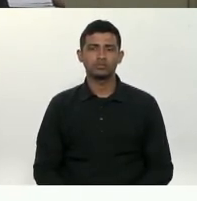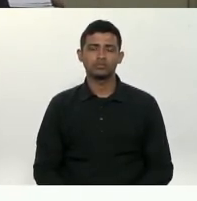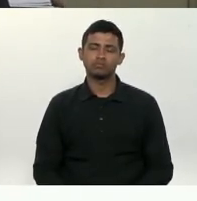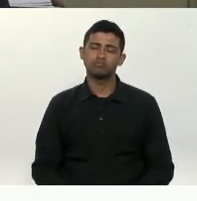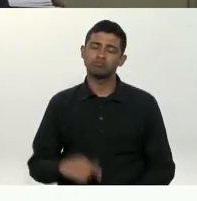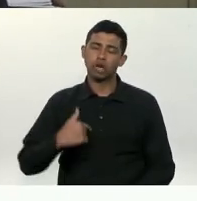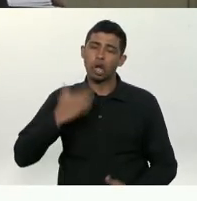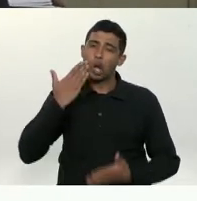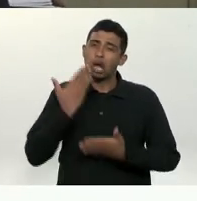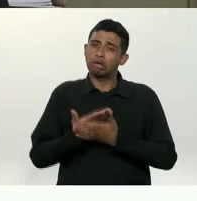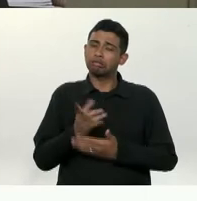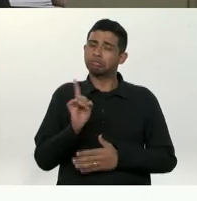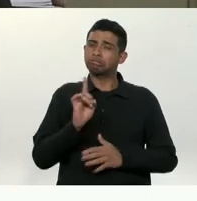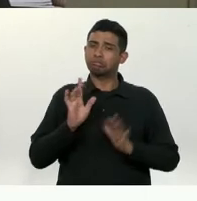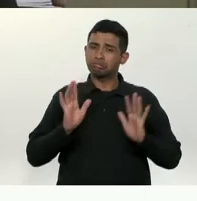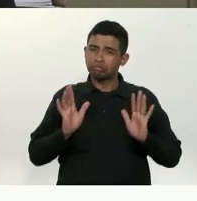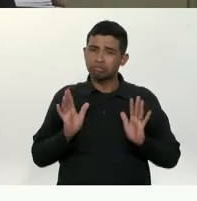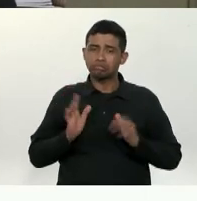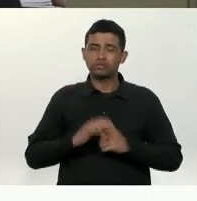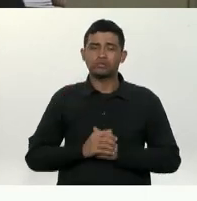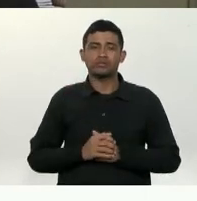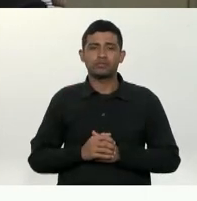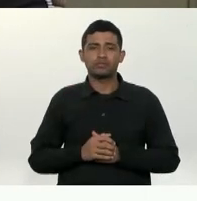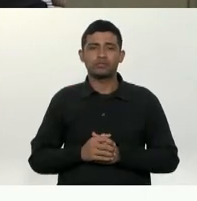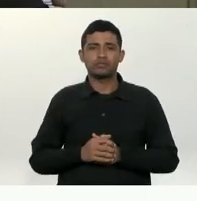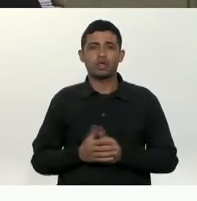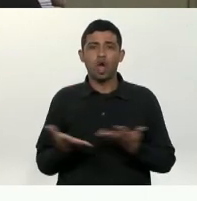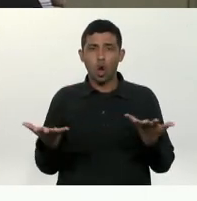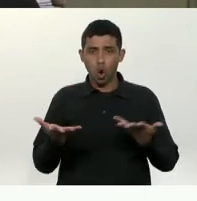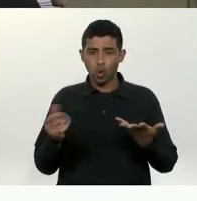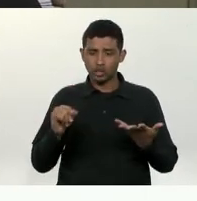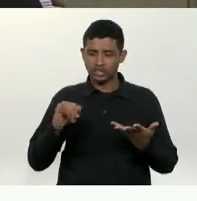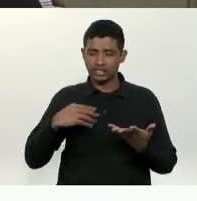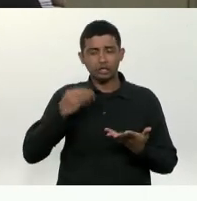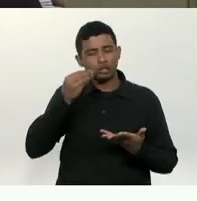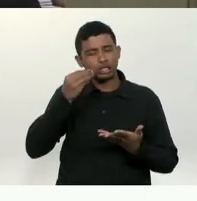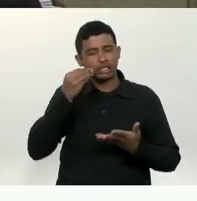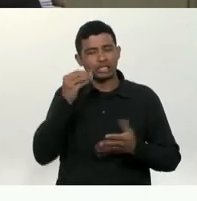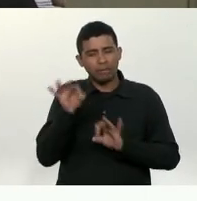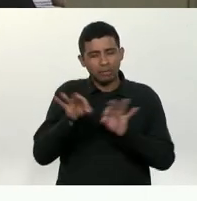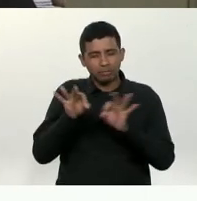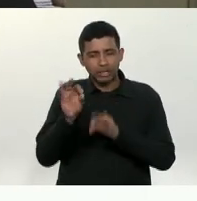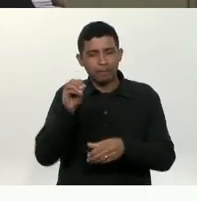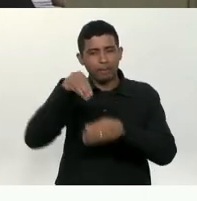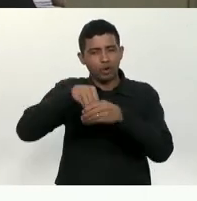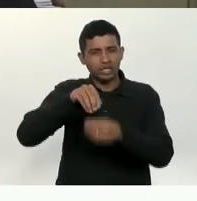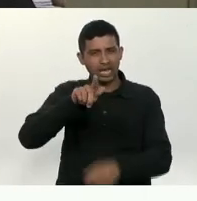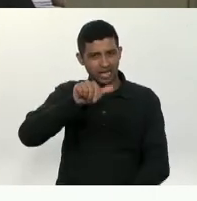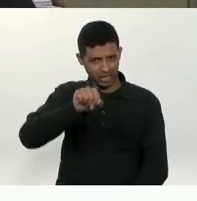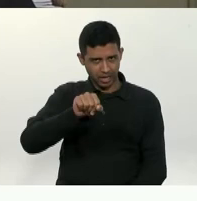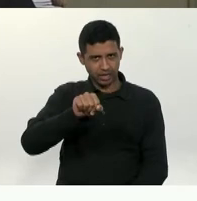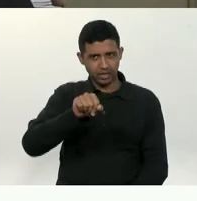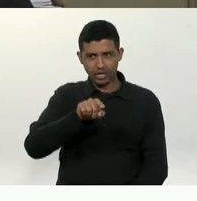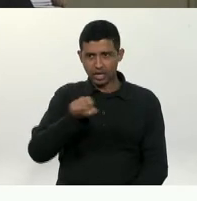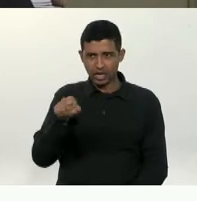acredito que não, pela seguinte razão. Hoje, para fazer a instalação do gás, na verdade, o investidor, ele